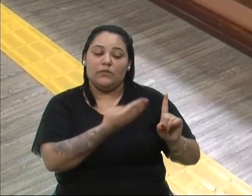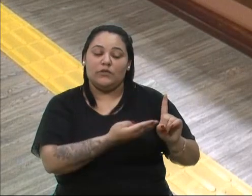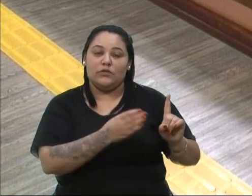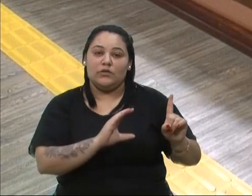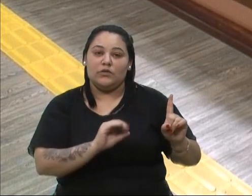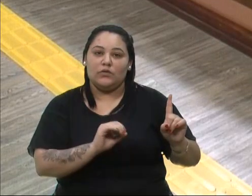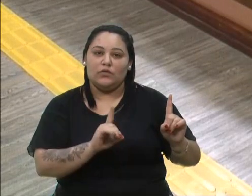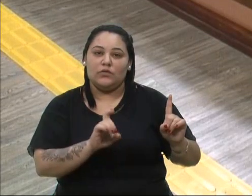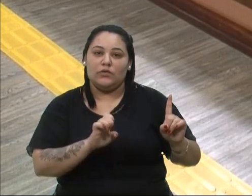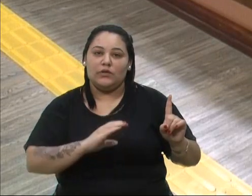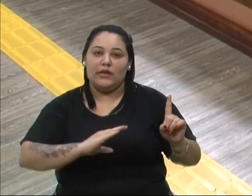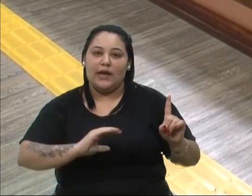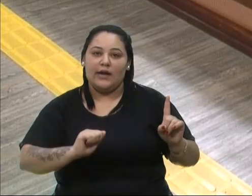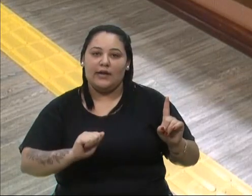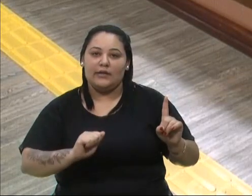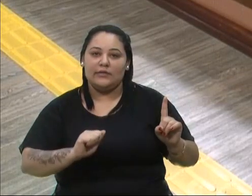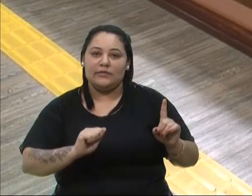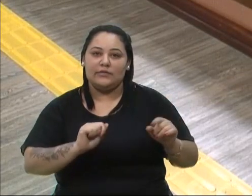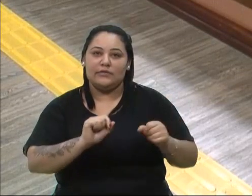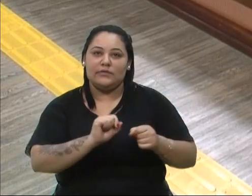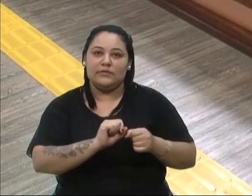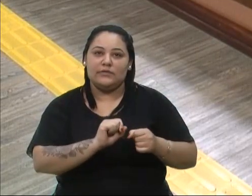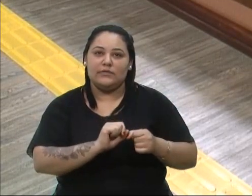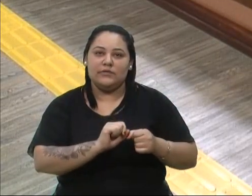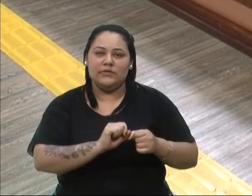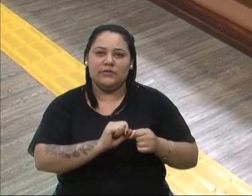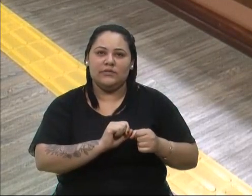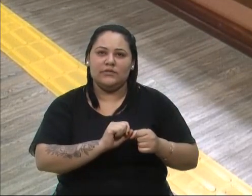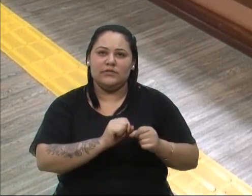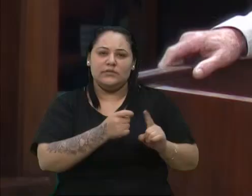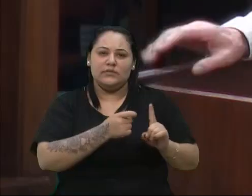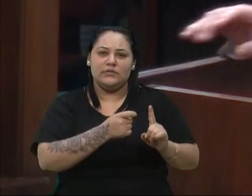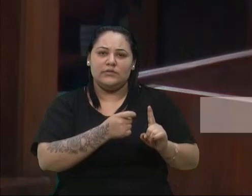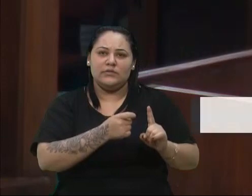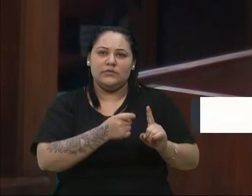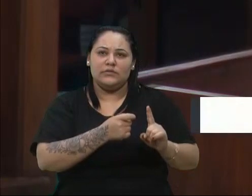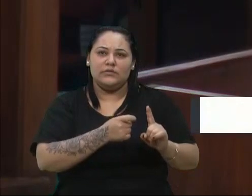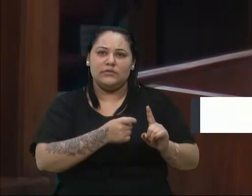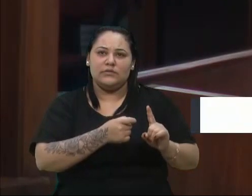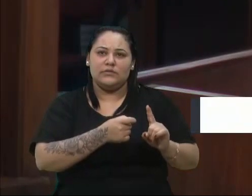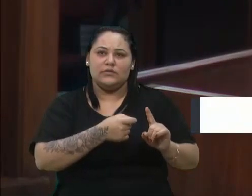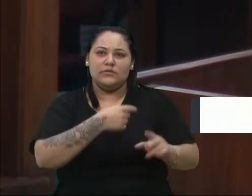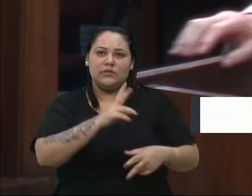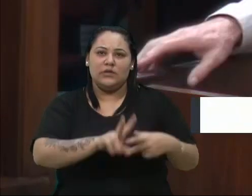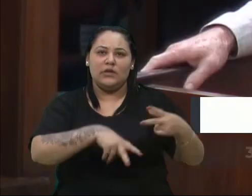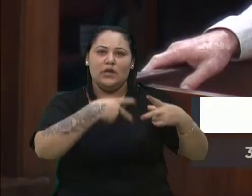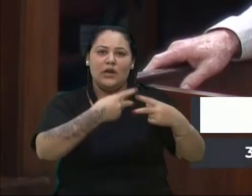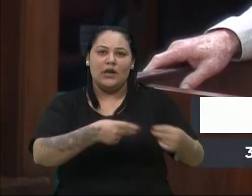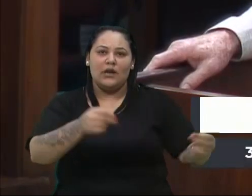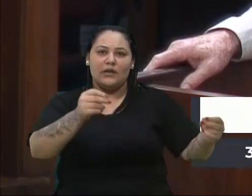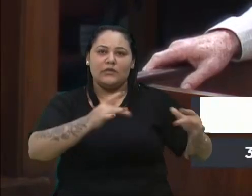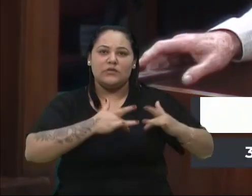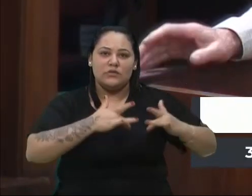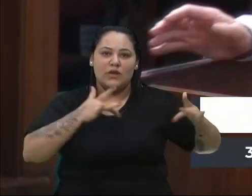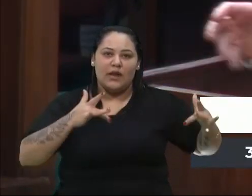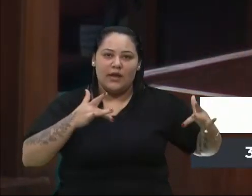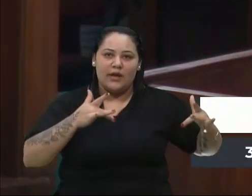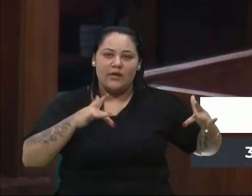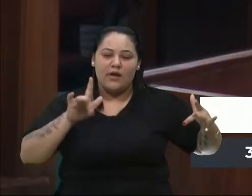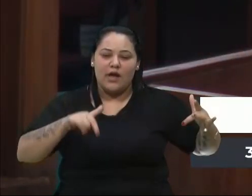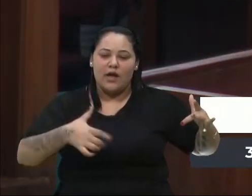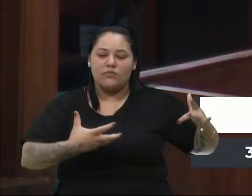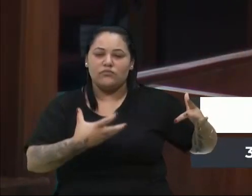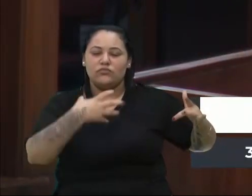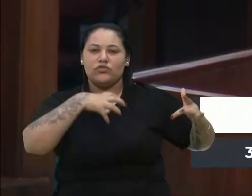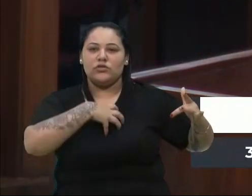que promove o Lenço Solidário. É uma iniciativa dos funcionários da Codeca, que é uma